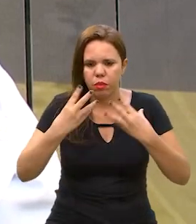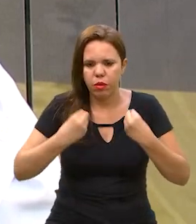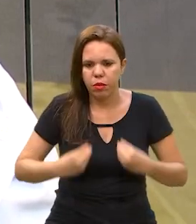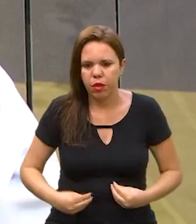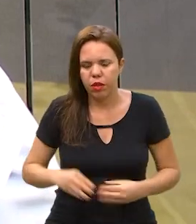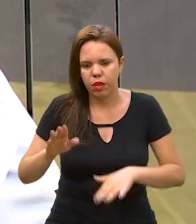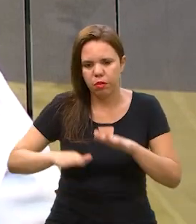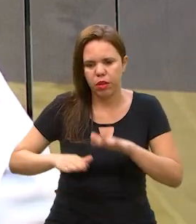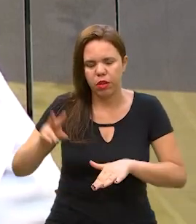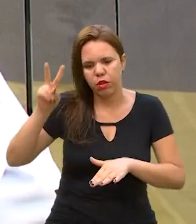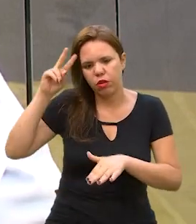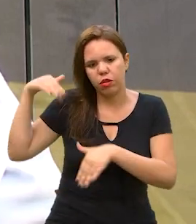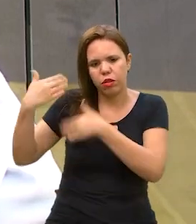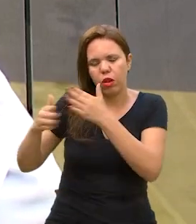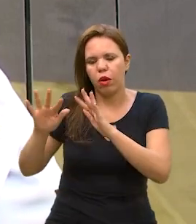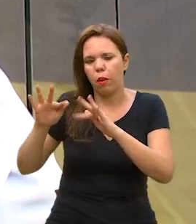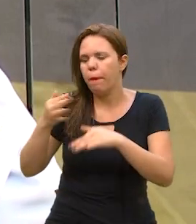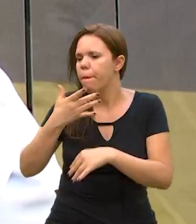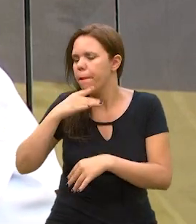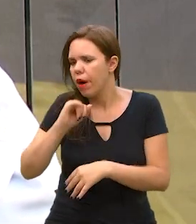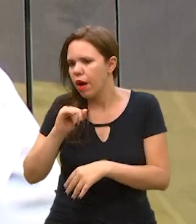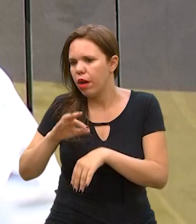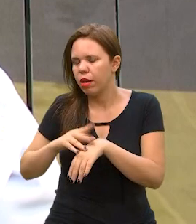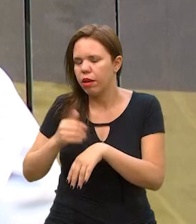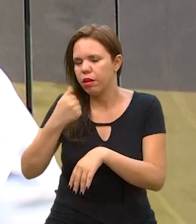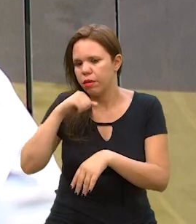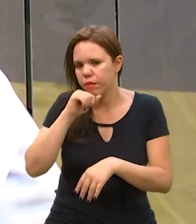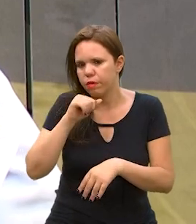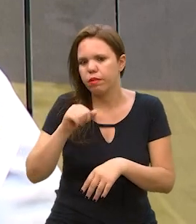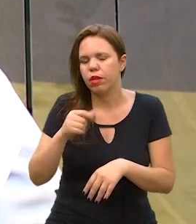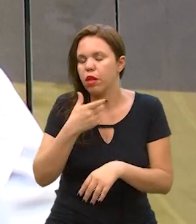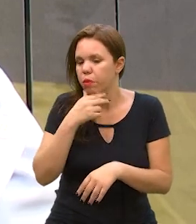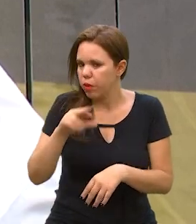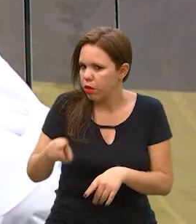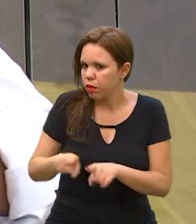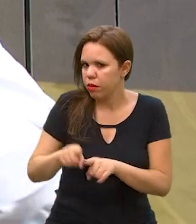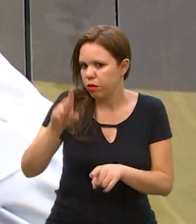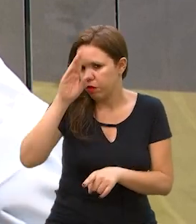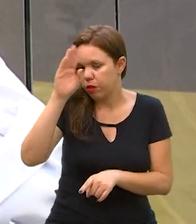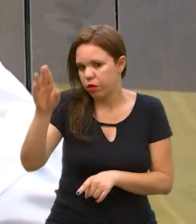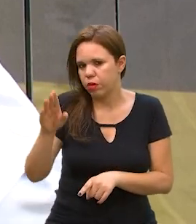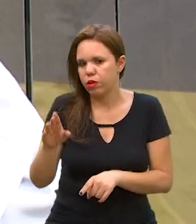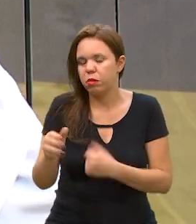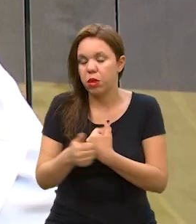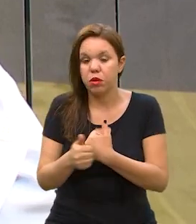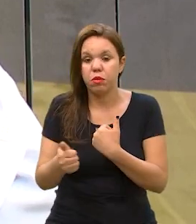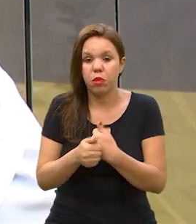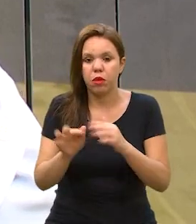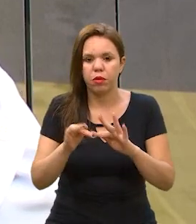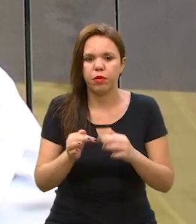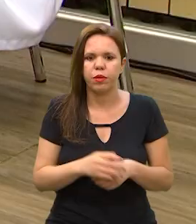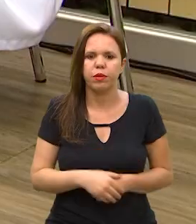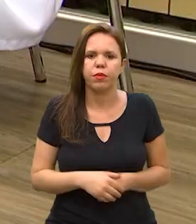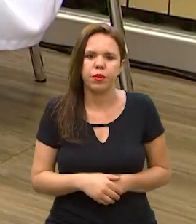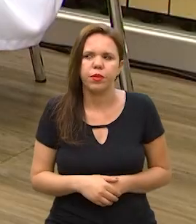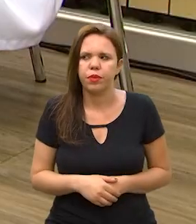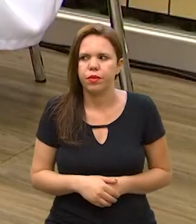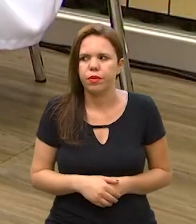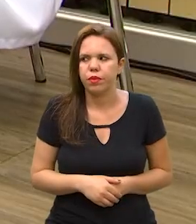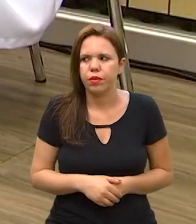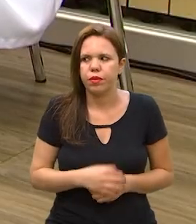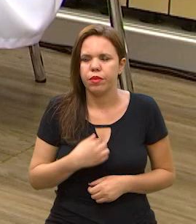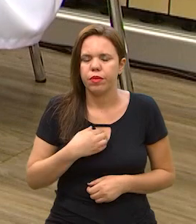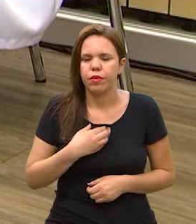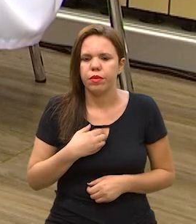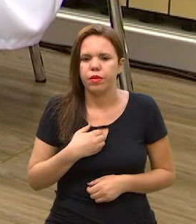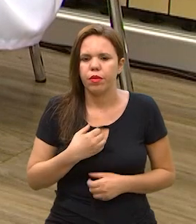da história que o pai, doenças da mãe, irmãos, principalmente os parentes mais próximos. No caso,